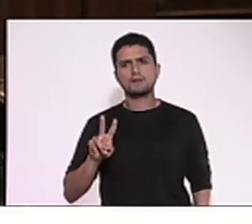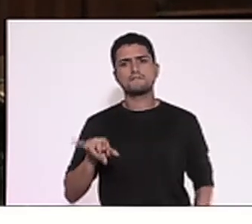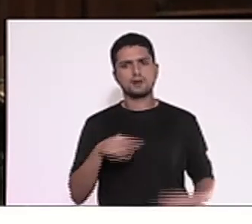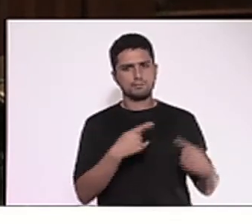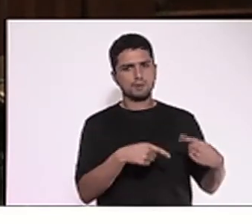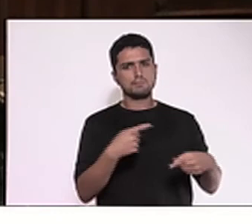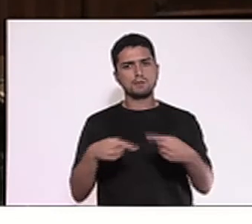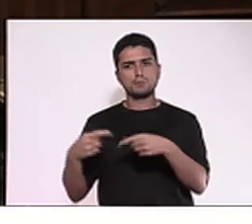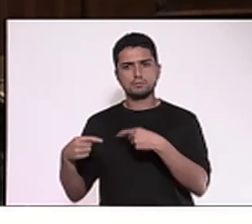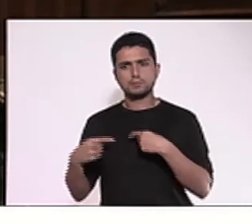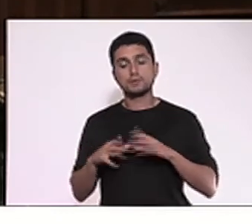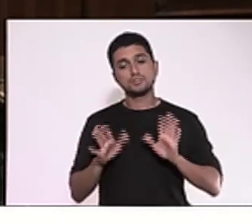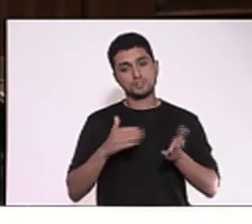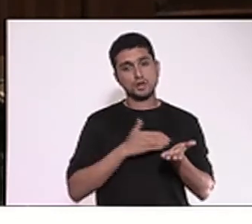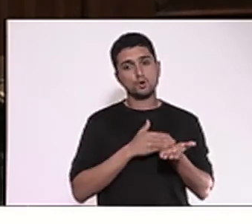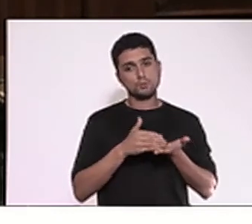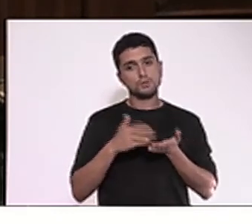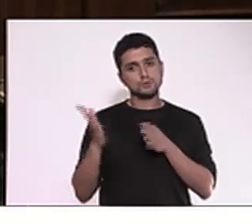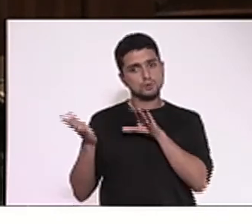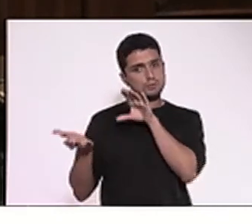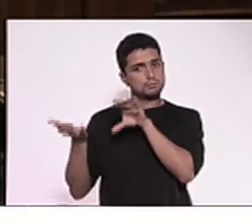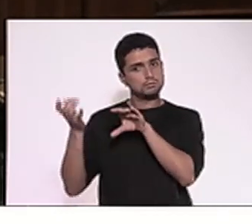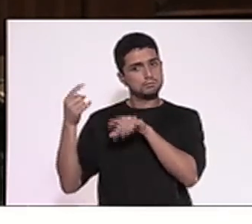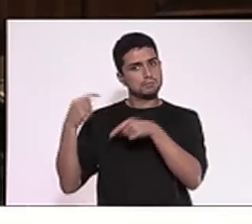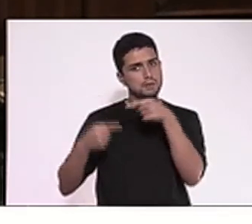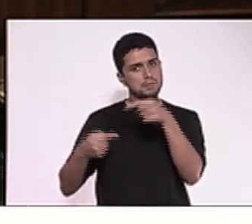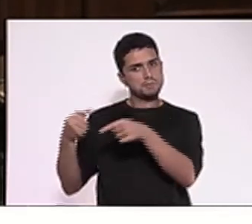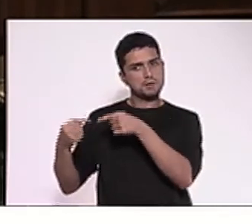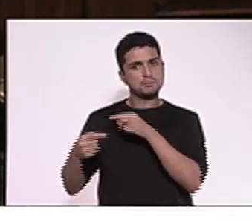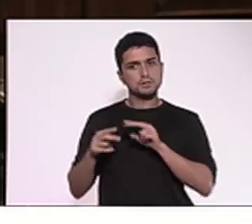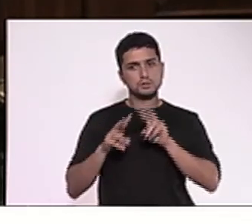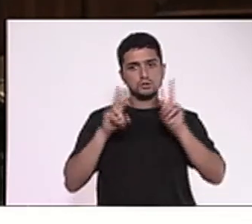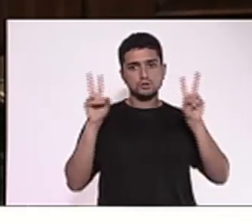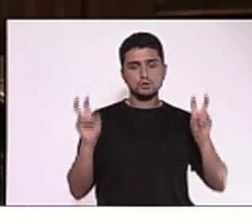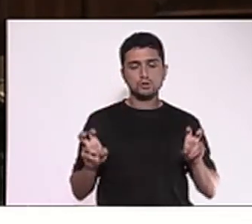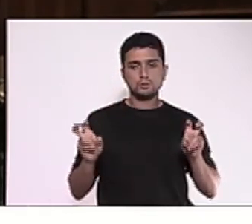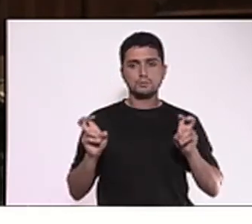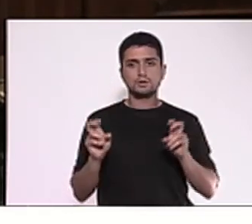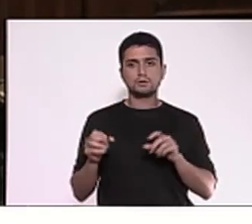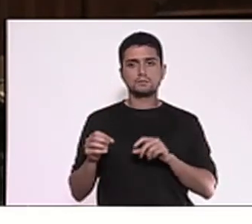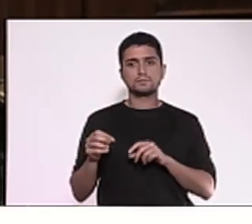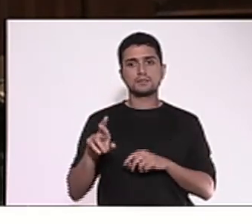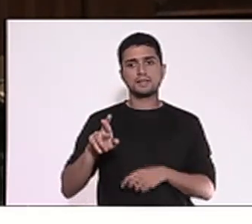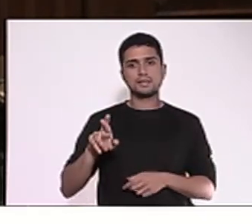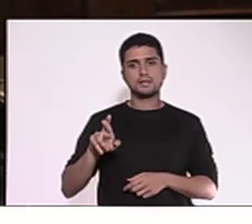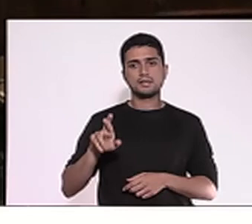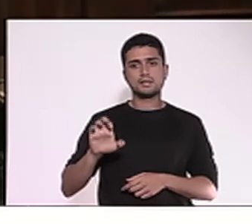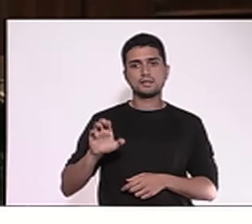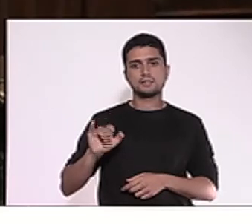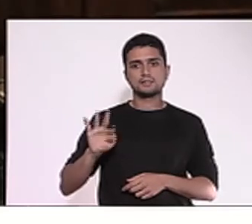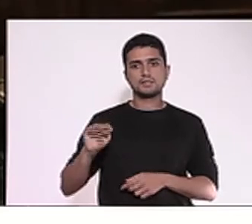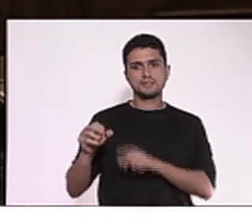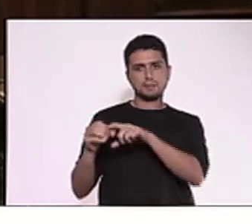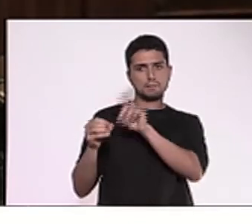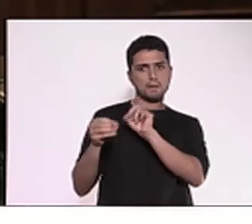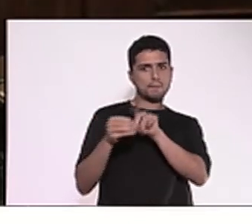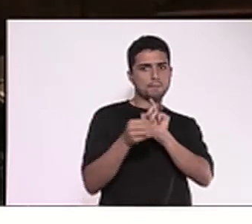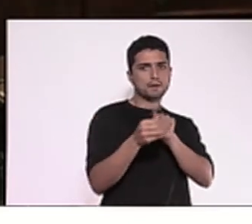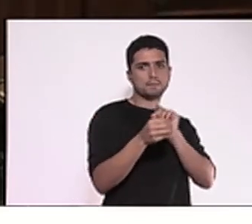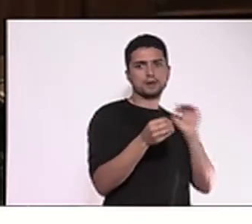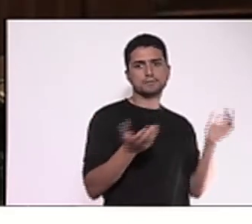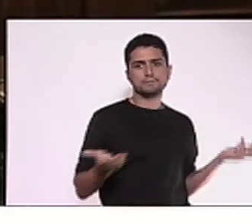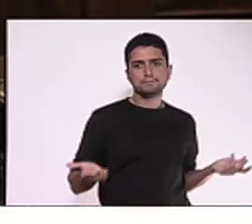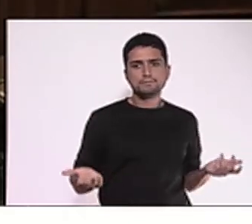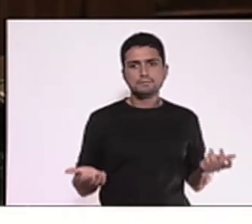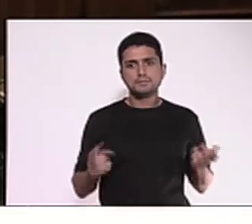discutida, a verdade, no Congresso Nacional, que é propor a desvinculação de receitas, ou seja, que é propor a supressão